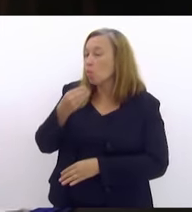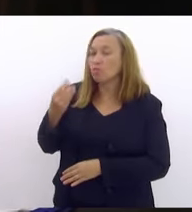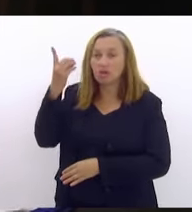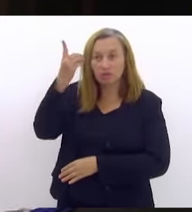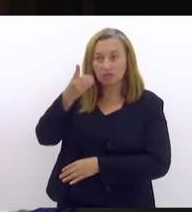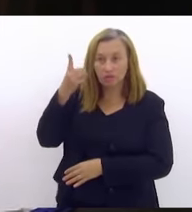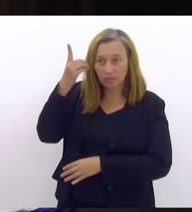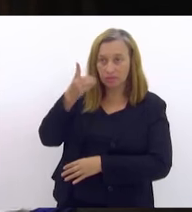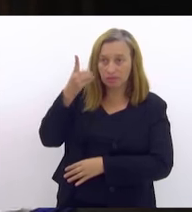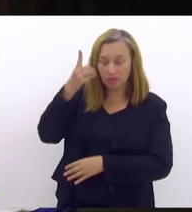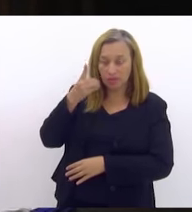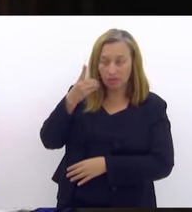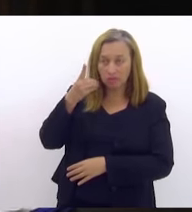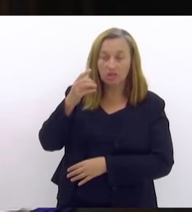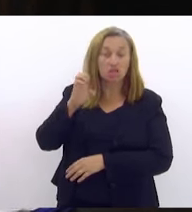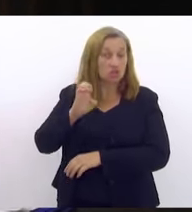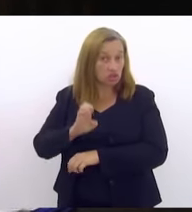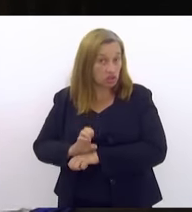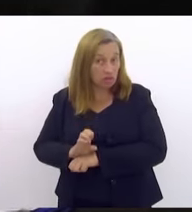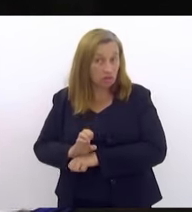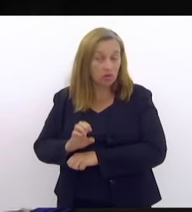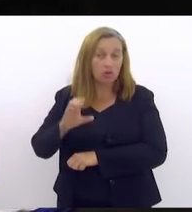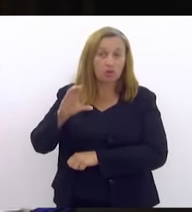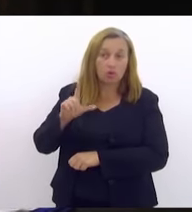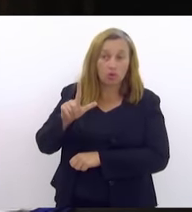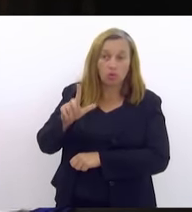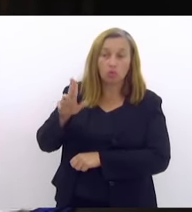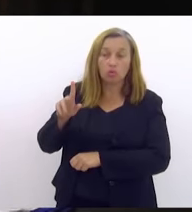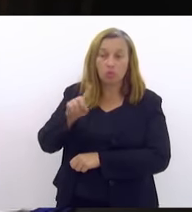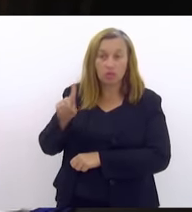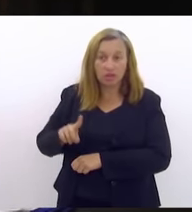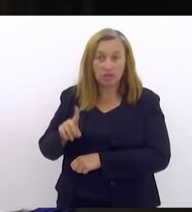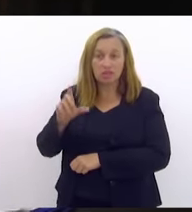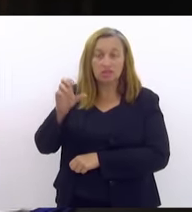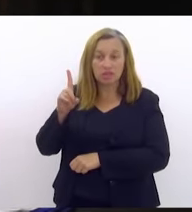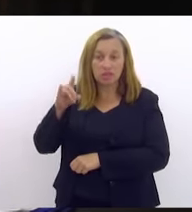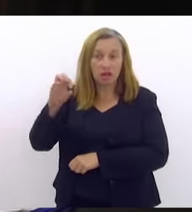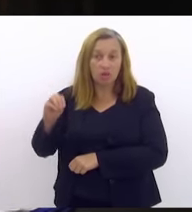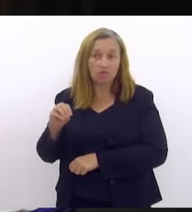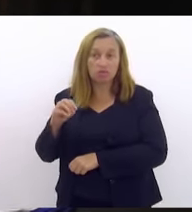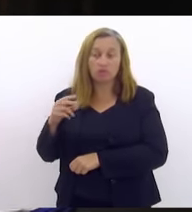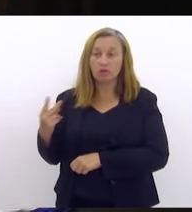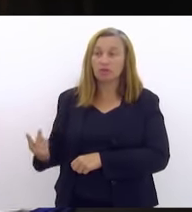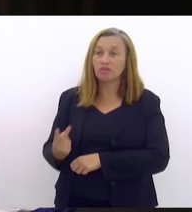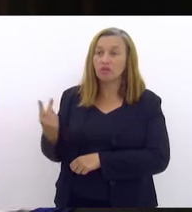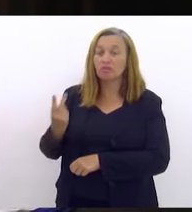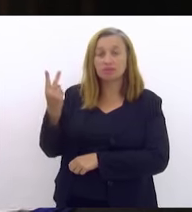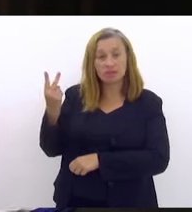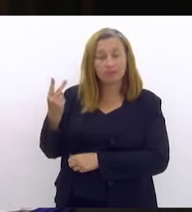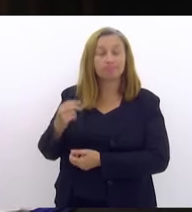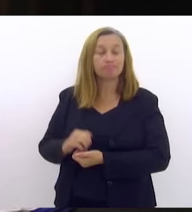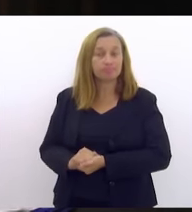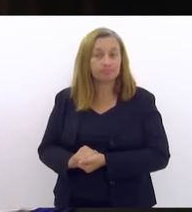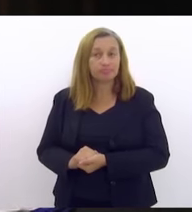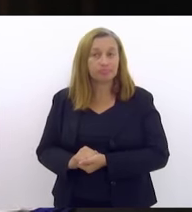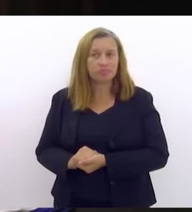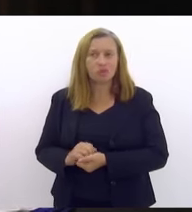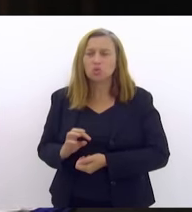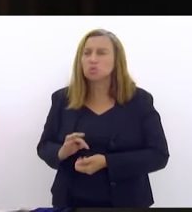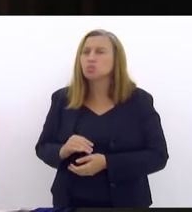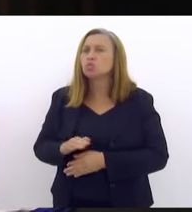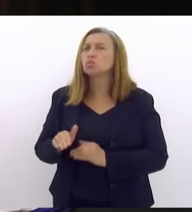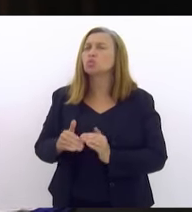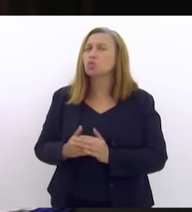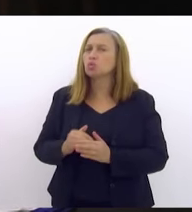deputado estadual Luiz Cláudio Ribeiro, para honrar, diante de todo o